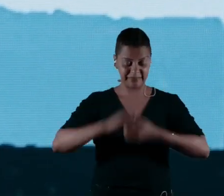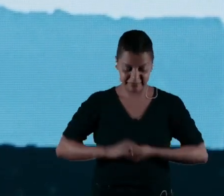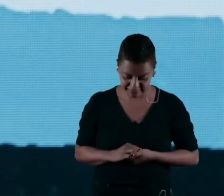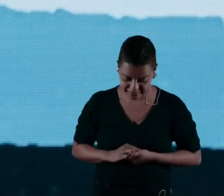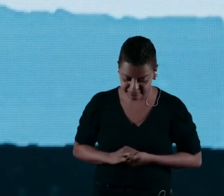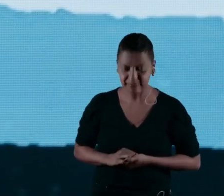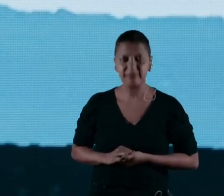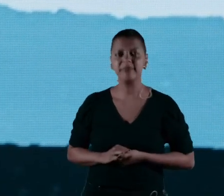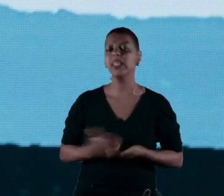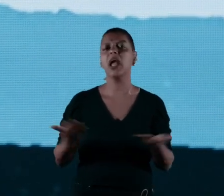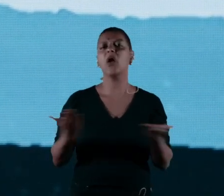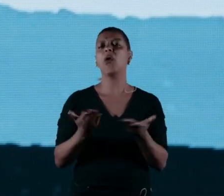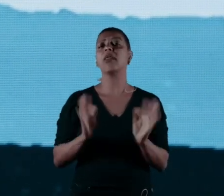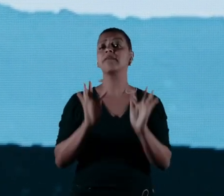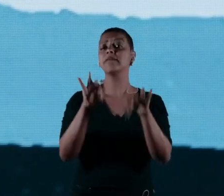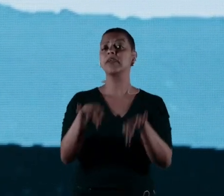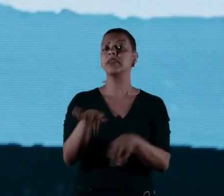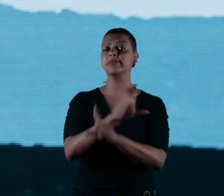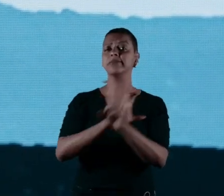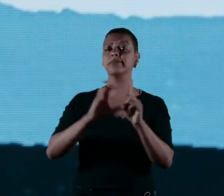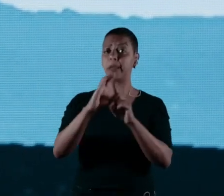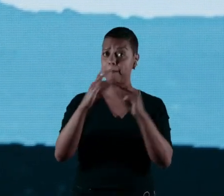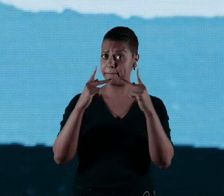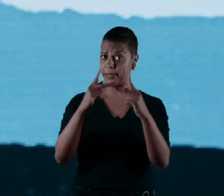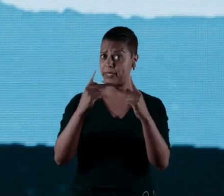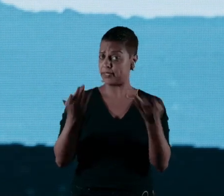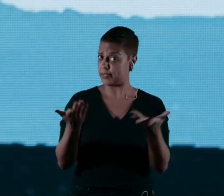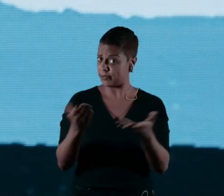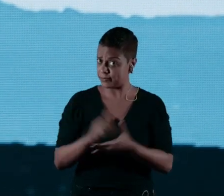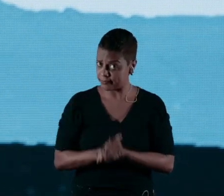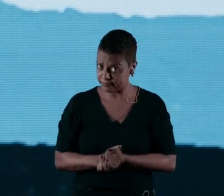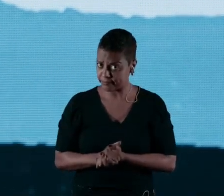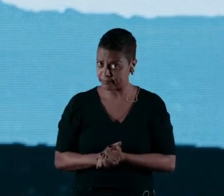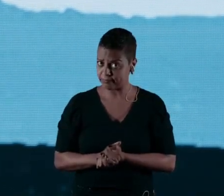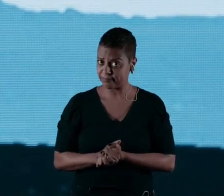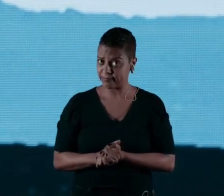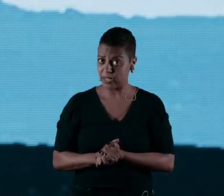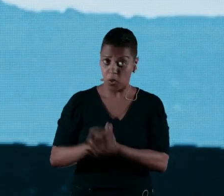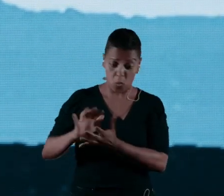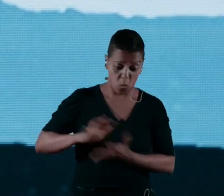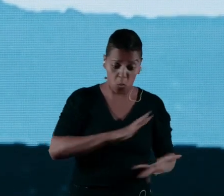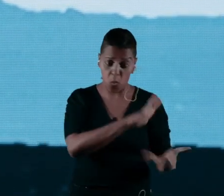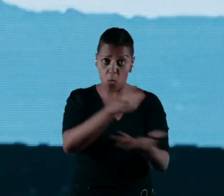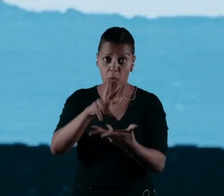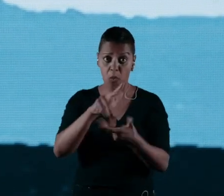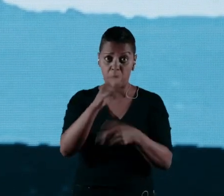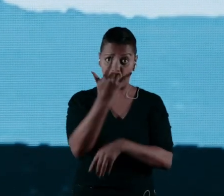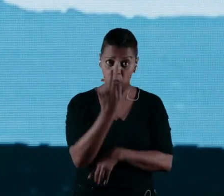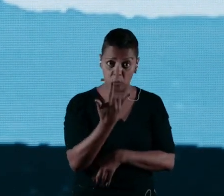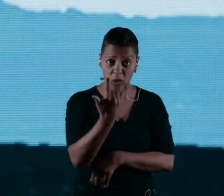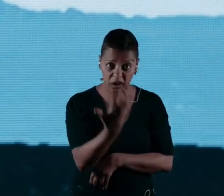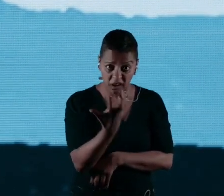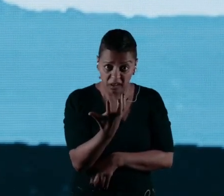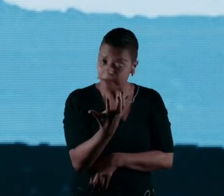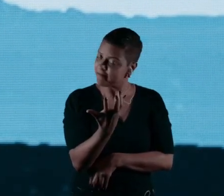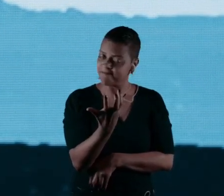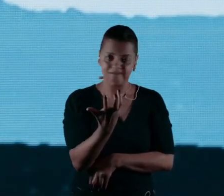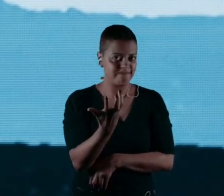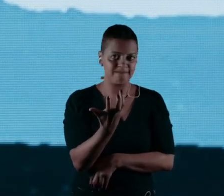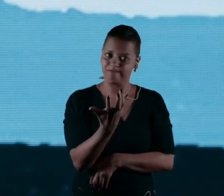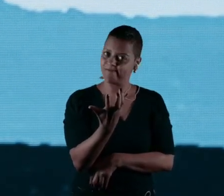Eu termino essa palavra dizendo: isto não é o que o mundo aí está dizendo. As